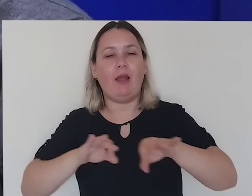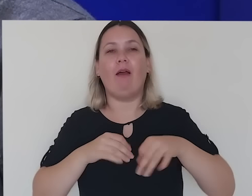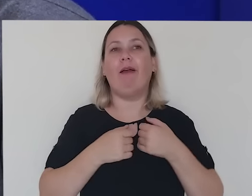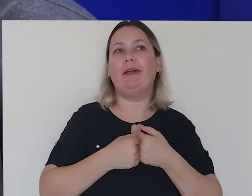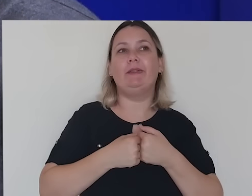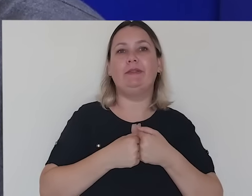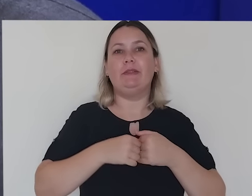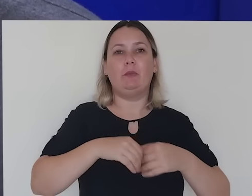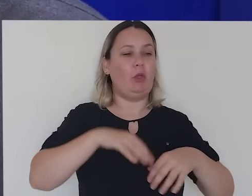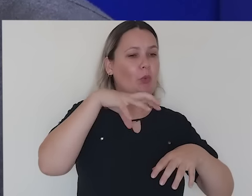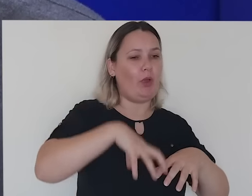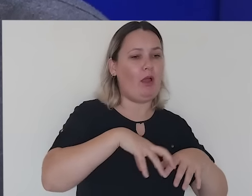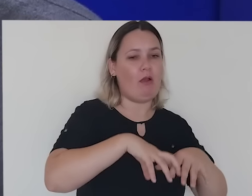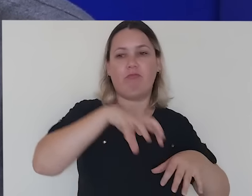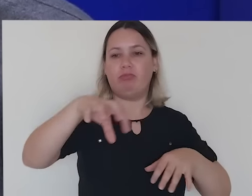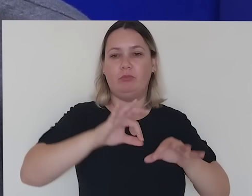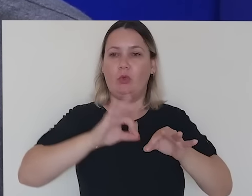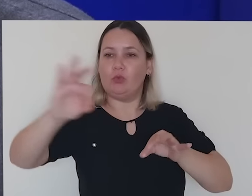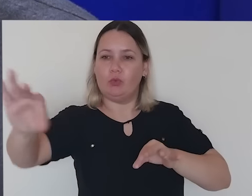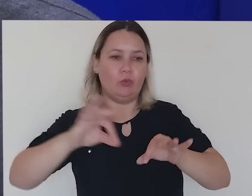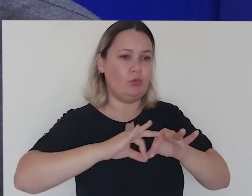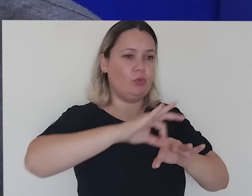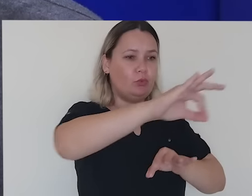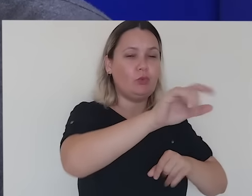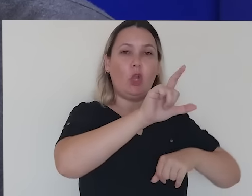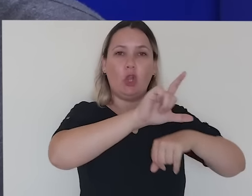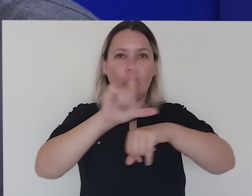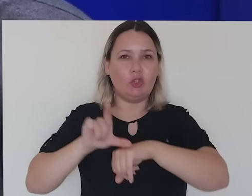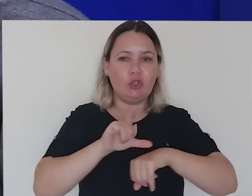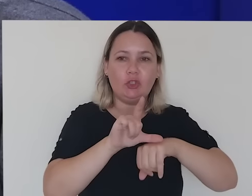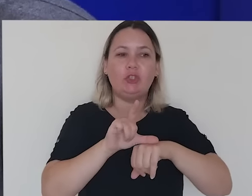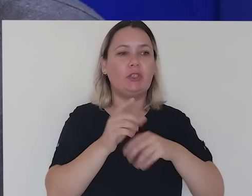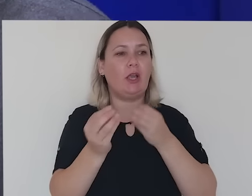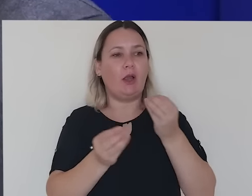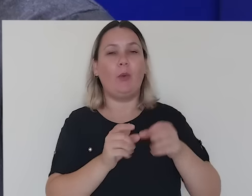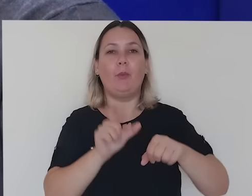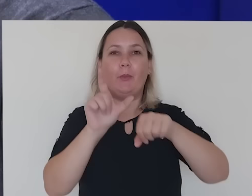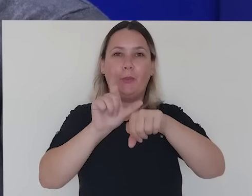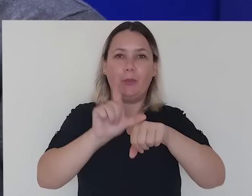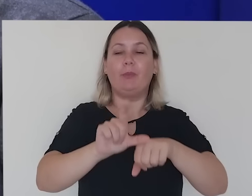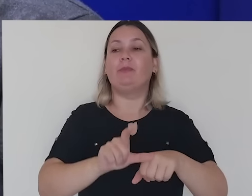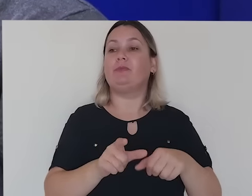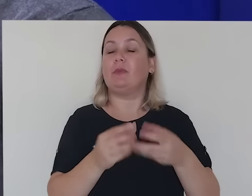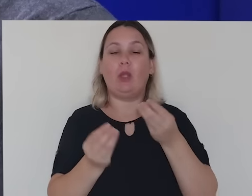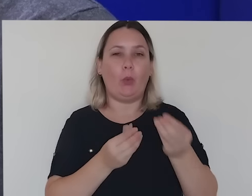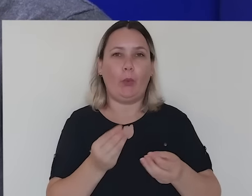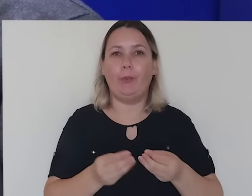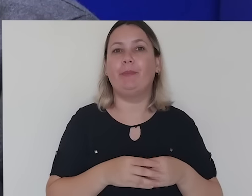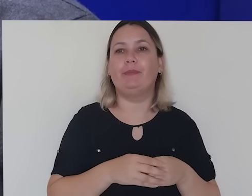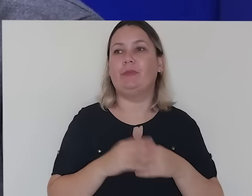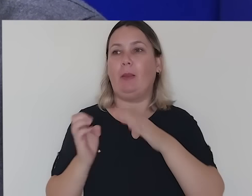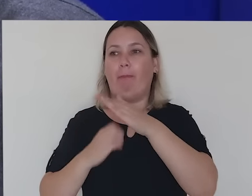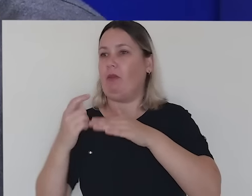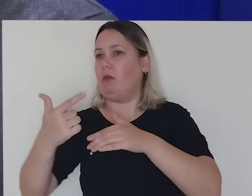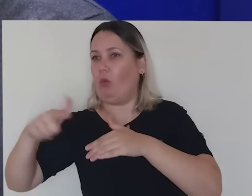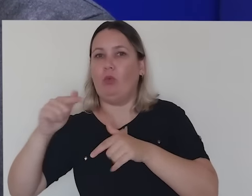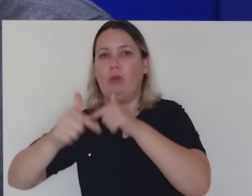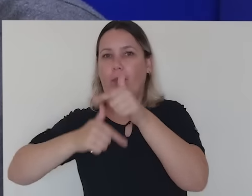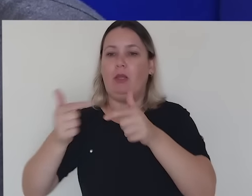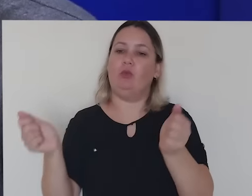transporte a logística são muitos frontes onde você pode atuar e é Um Desafio enorme com a terceirização né de quase tudo hoje